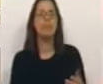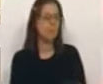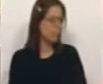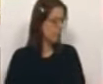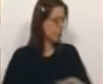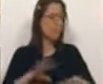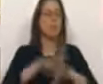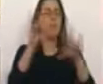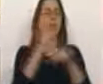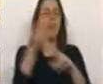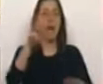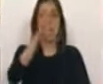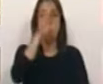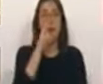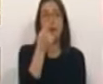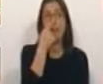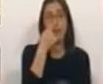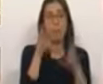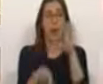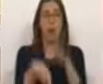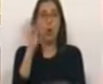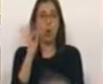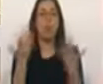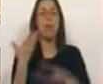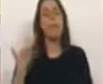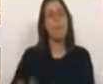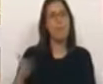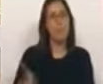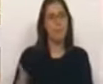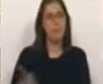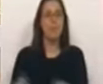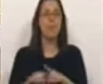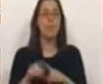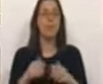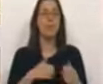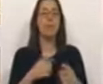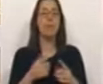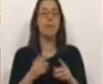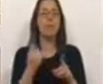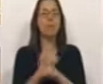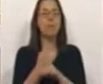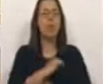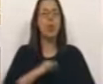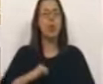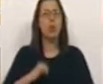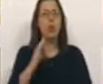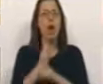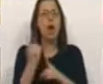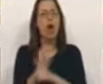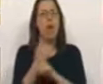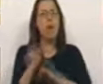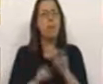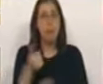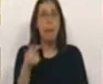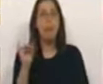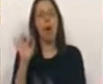o anterior governo preferiu e optou por deixar de fora as propriedades e os ativos do Grupo Espírito Santo